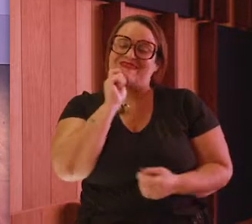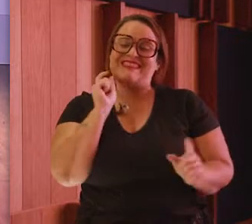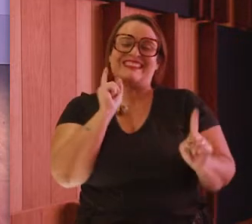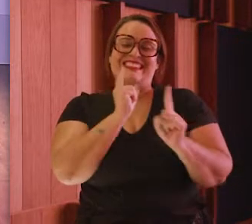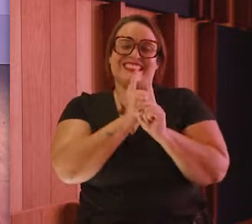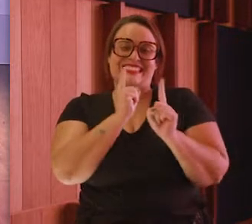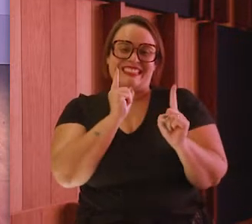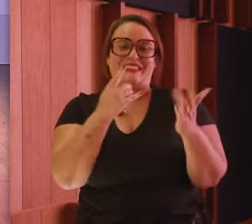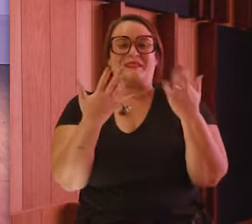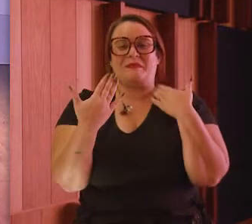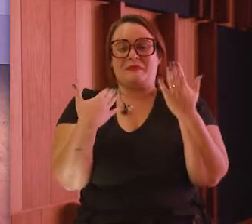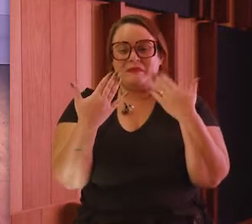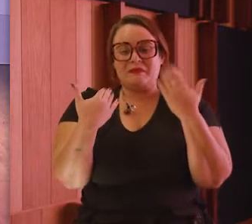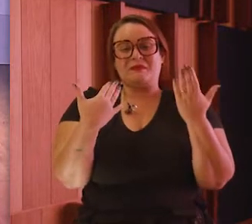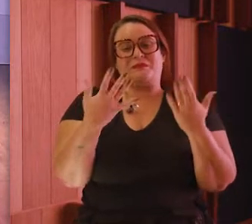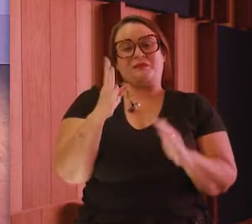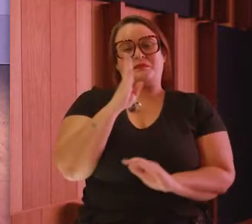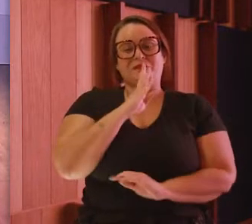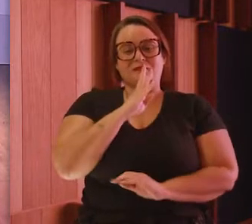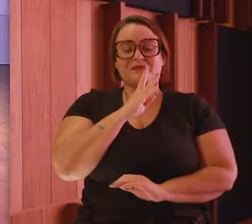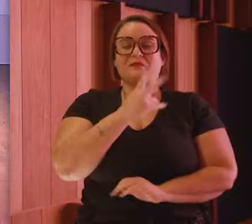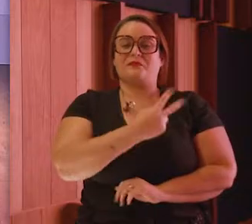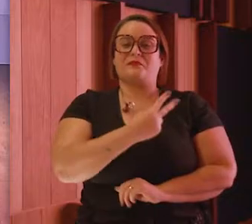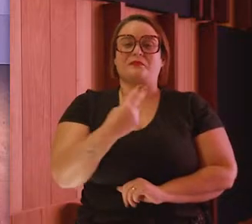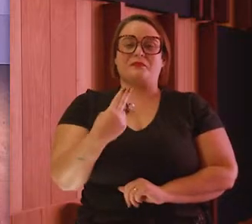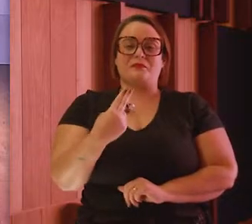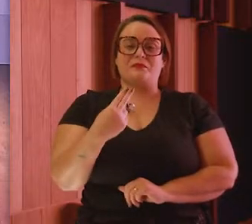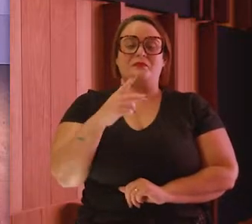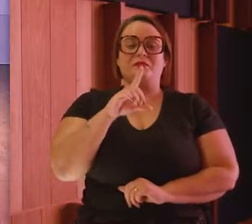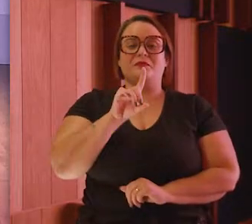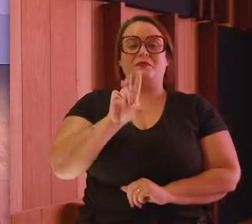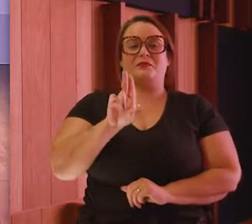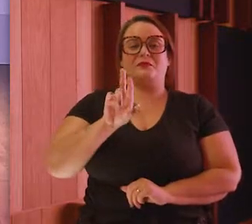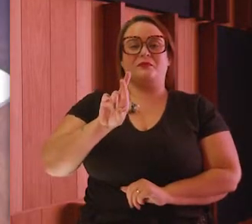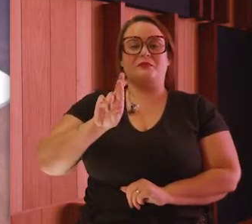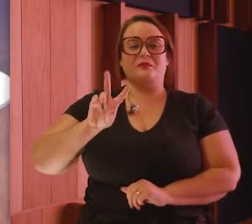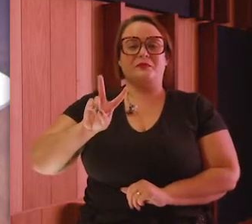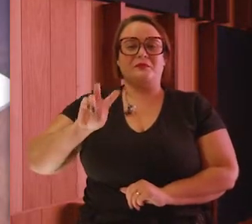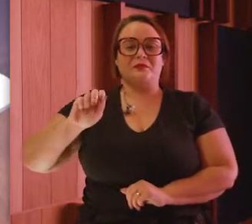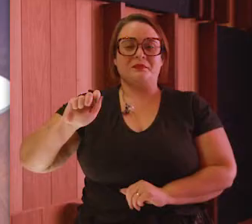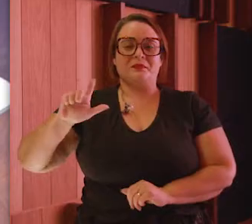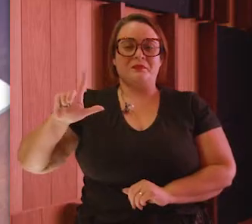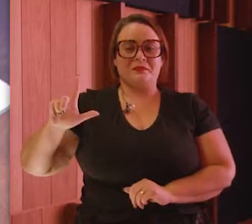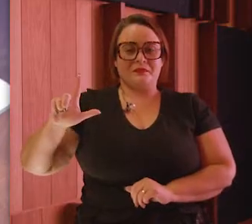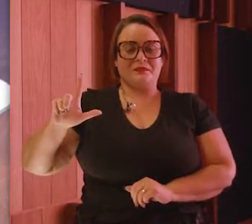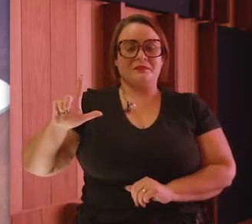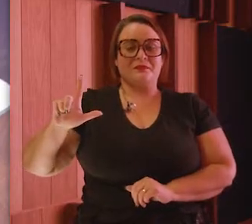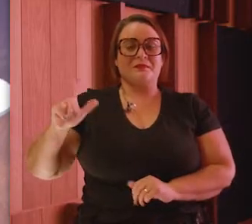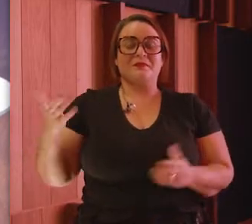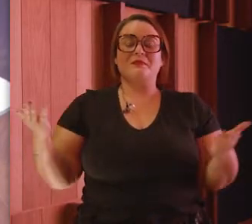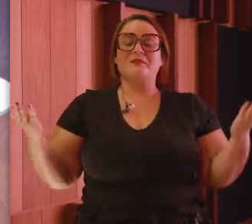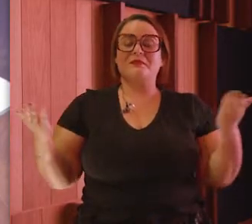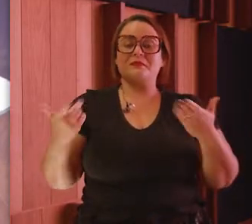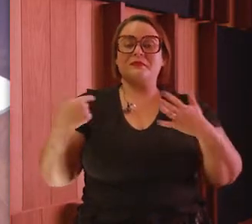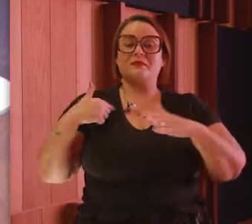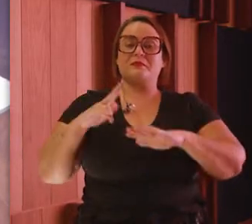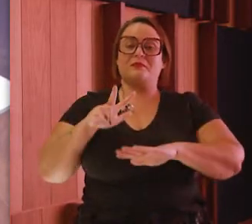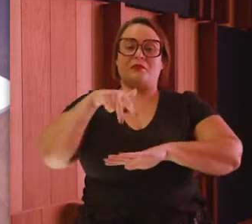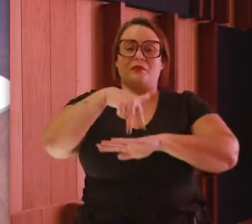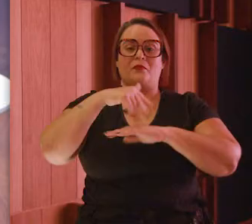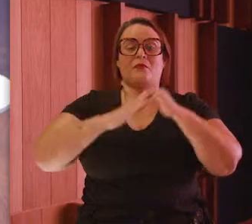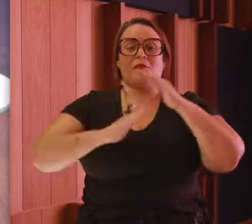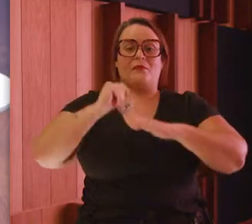enfim, de conhecer, meu nome é Durval Portela. Eu estou à frente da prática de